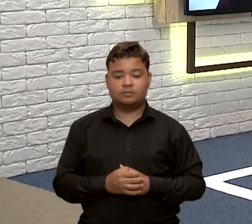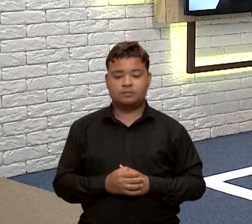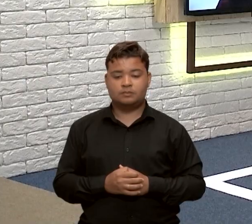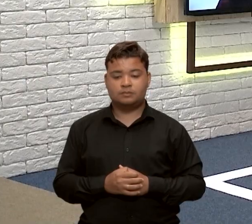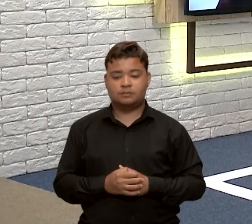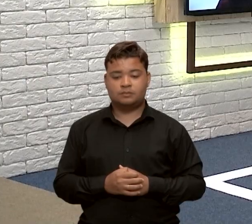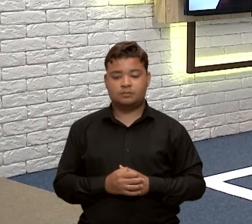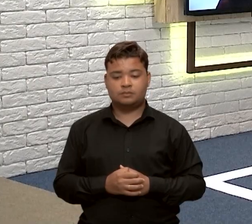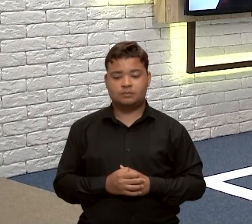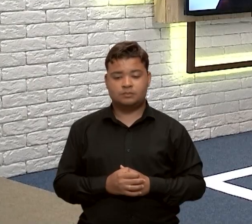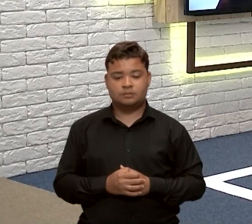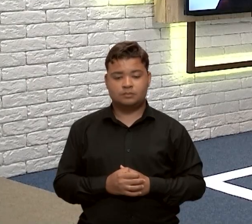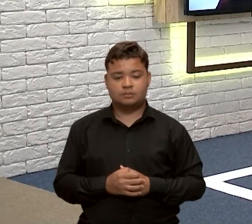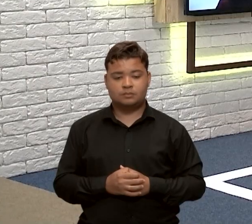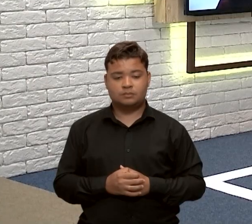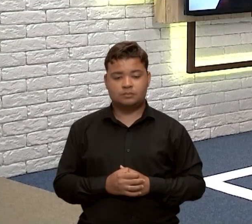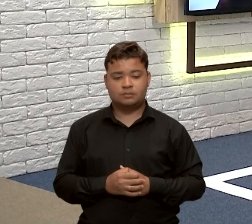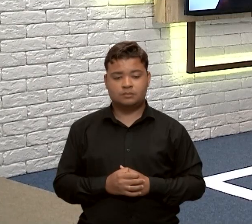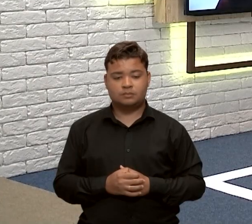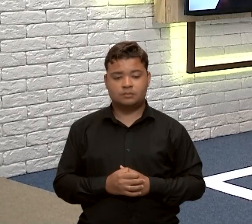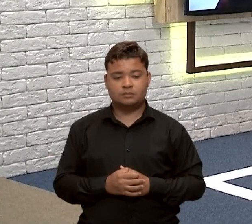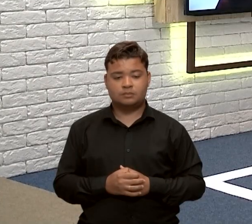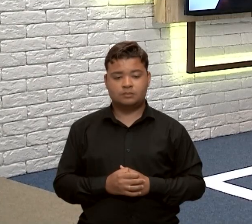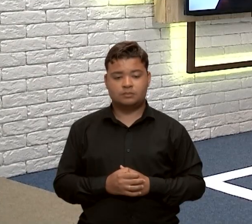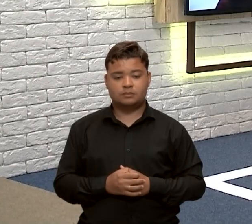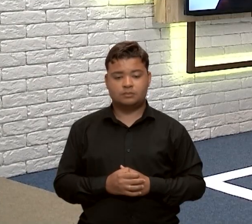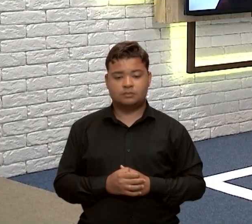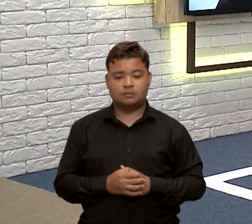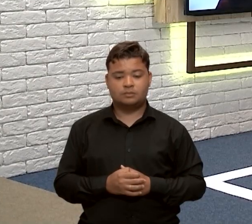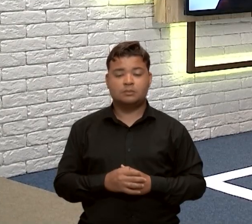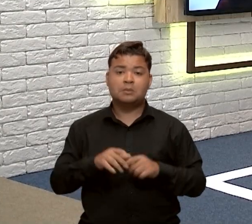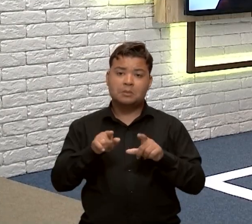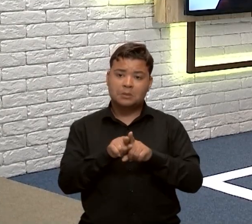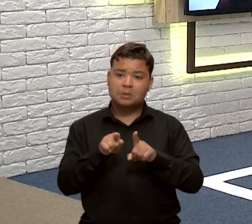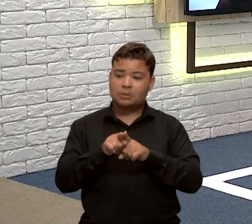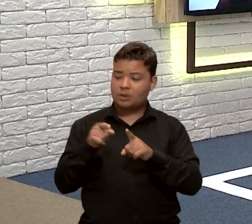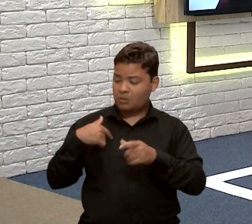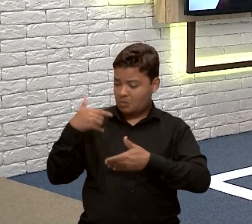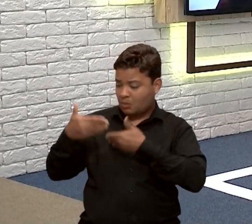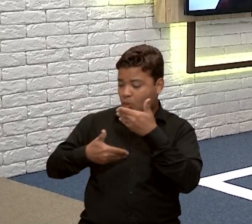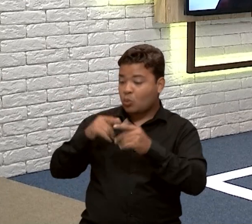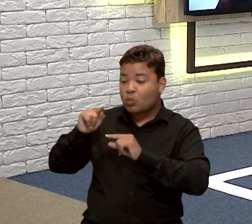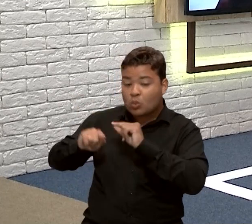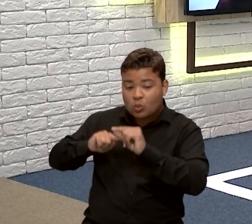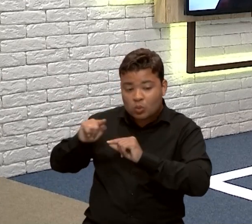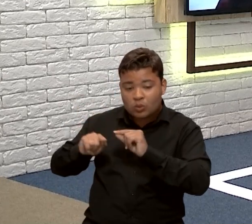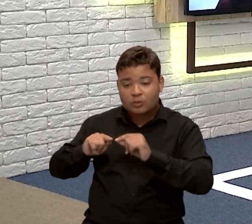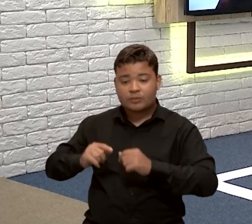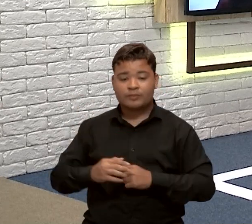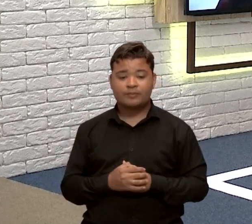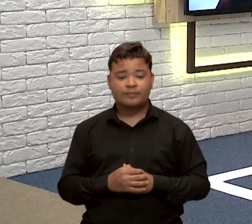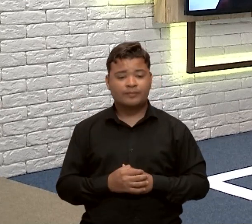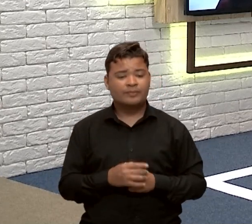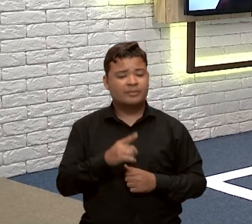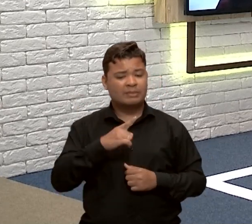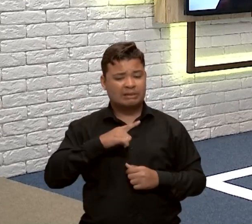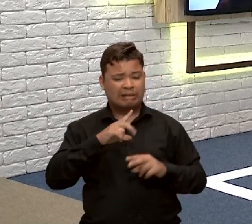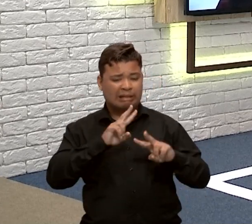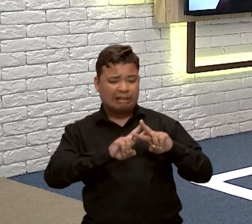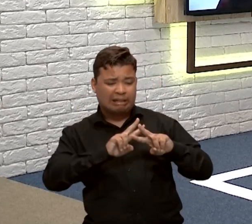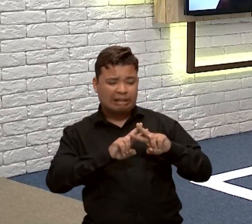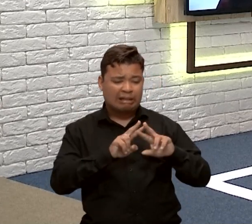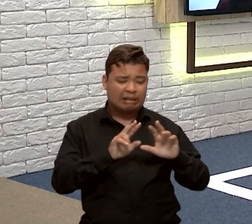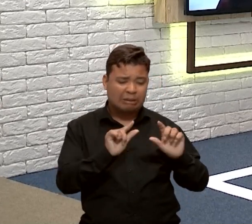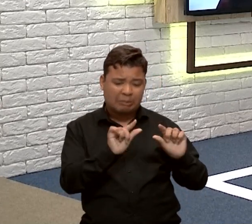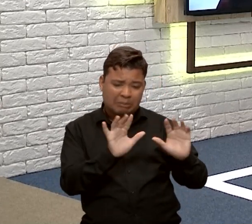A gente teve o procedimento que você vai fazer. Bom, você deu uma travadinha, mas a gente